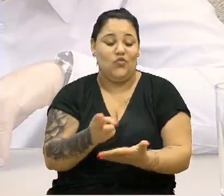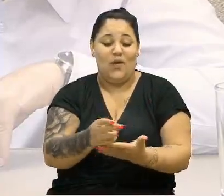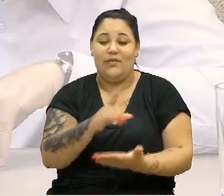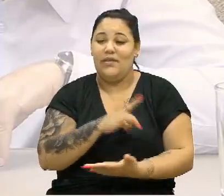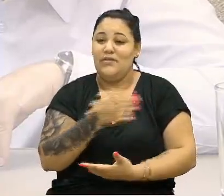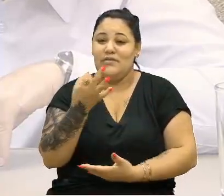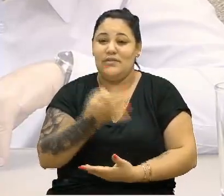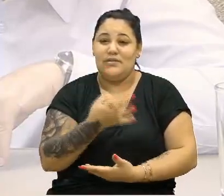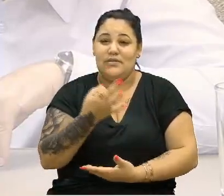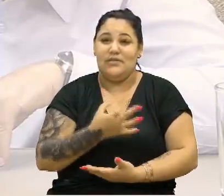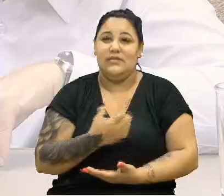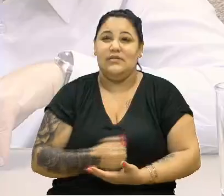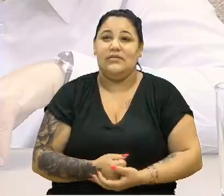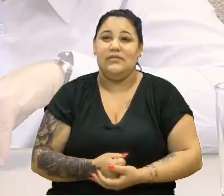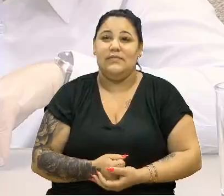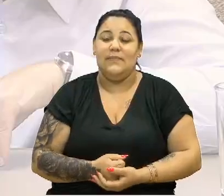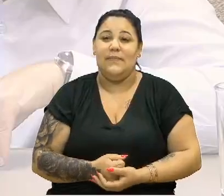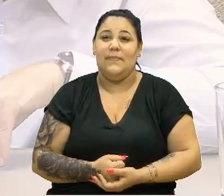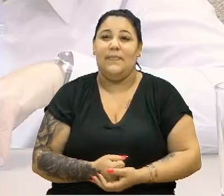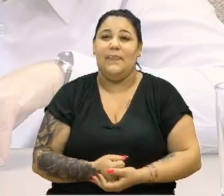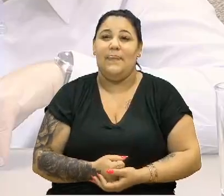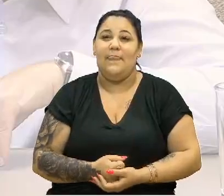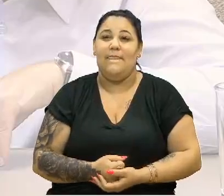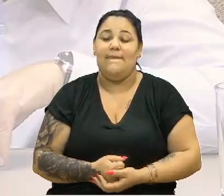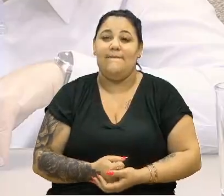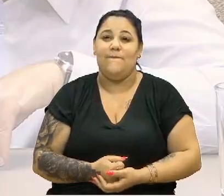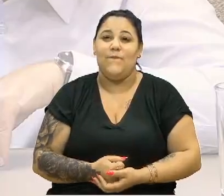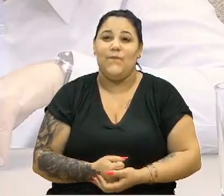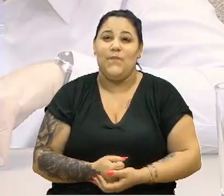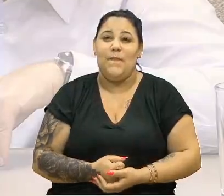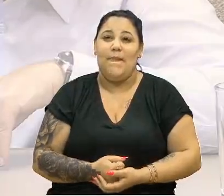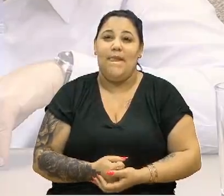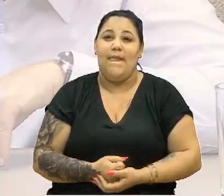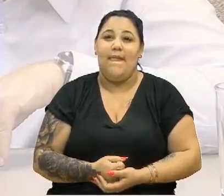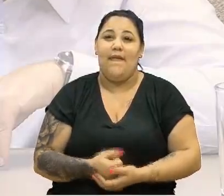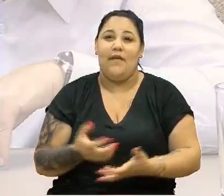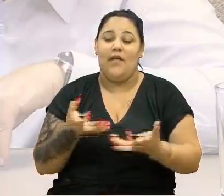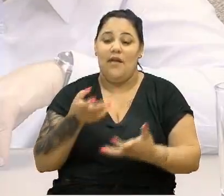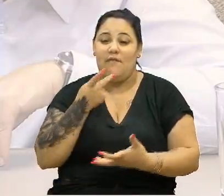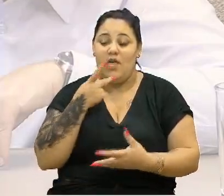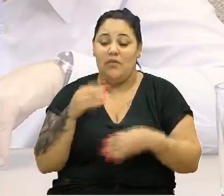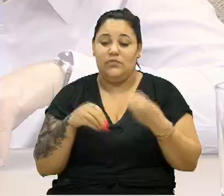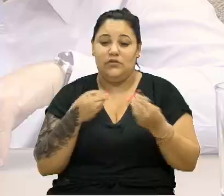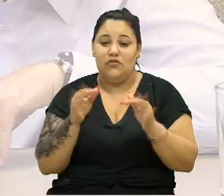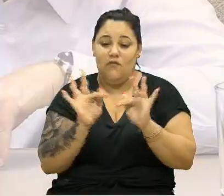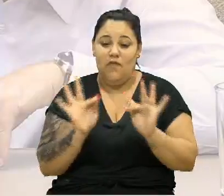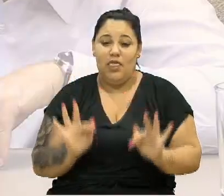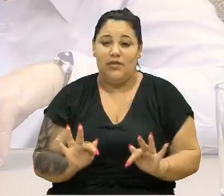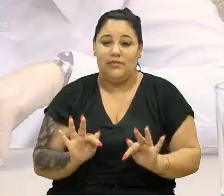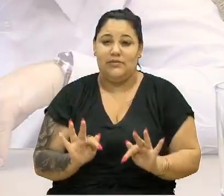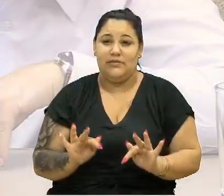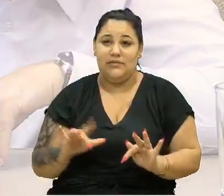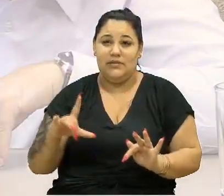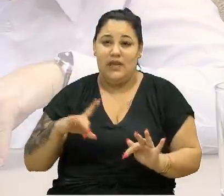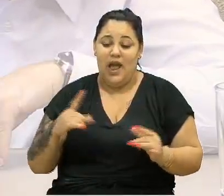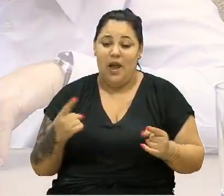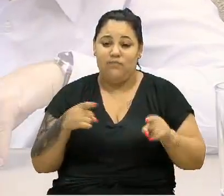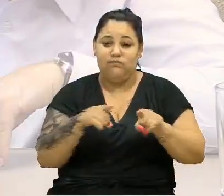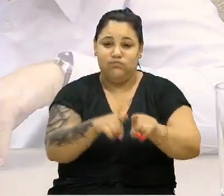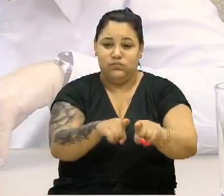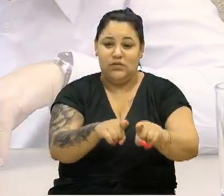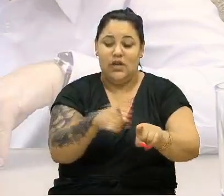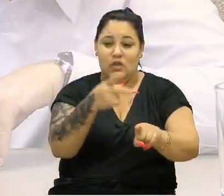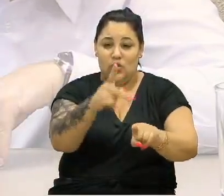certeza. E dizer que me senti muito honrado de ter a sua companhia como colega, como amigo,